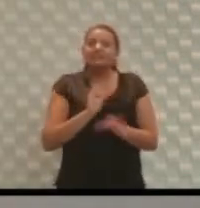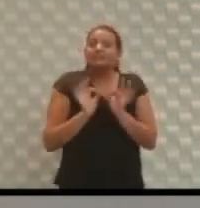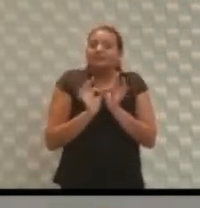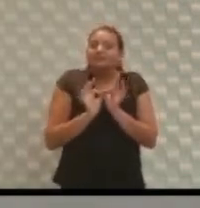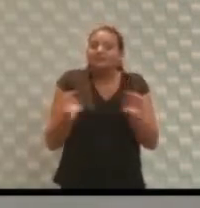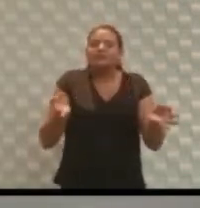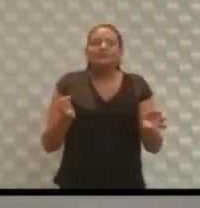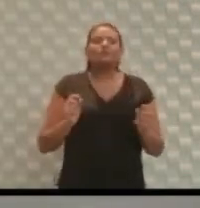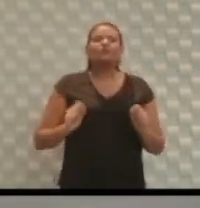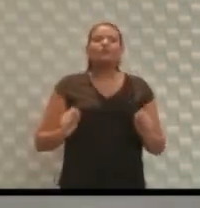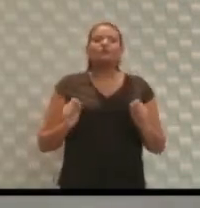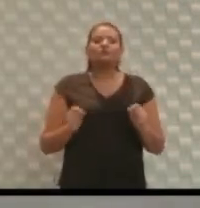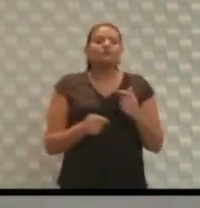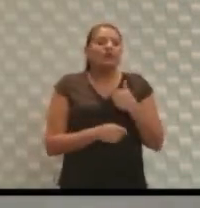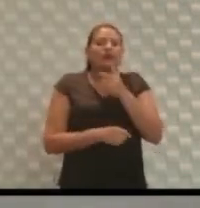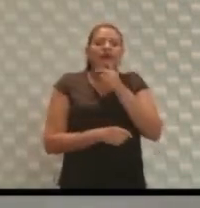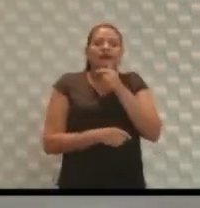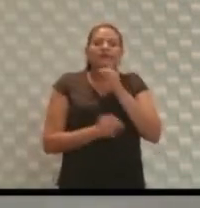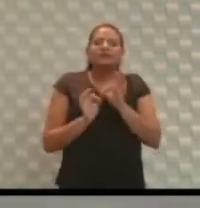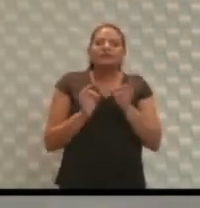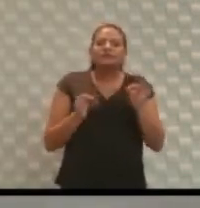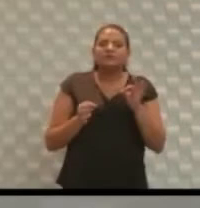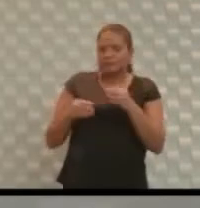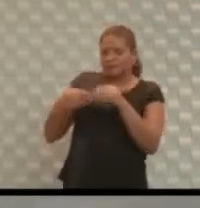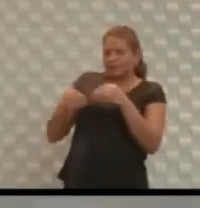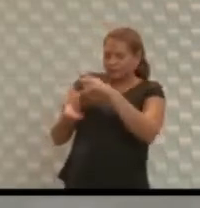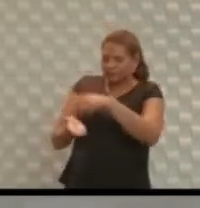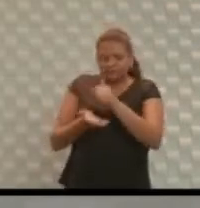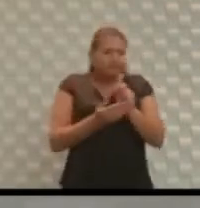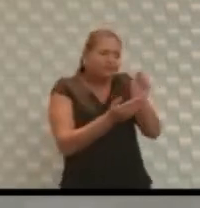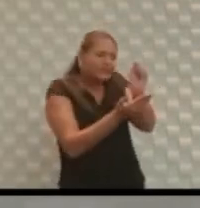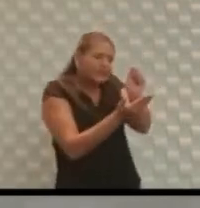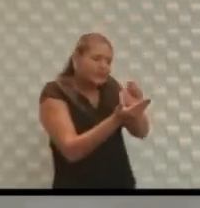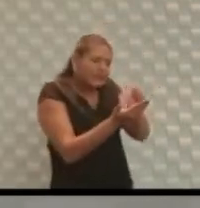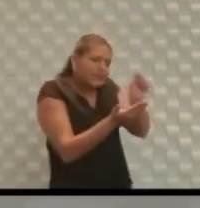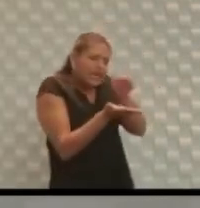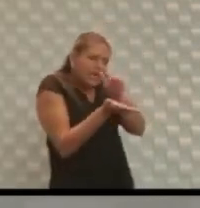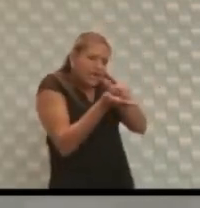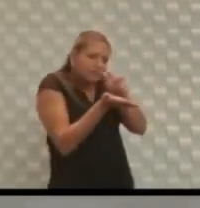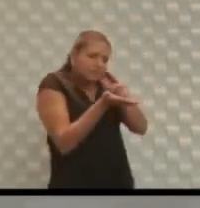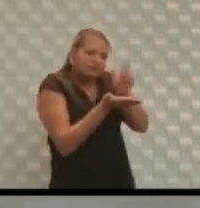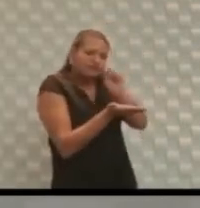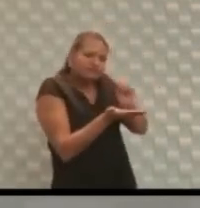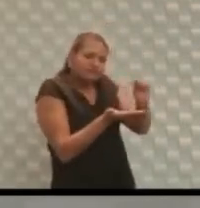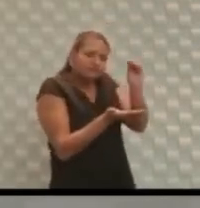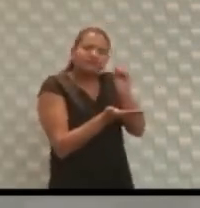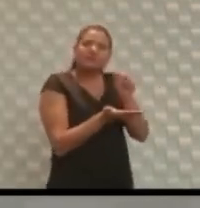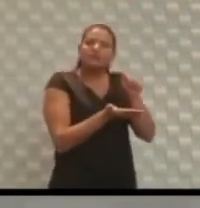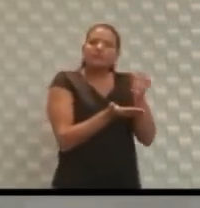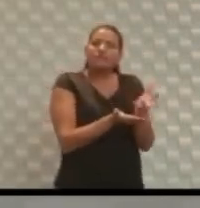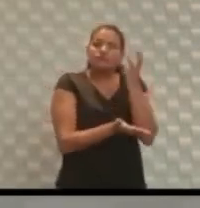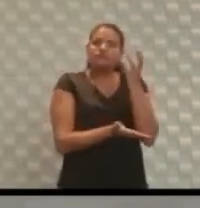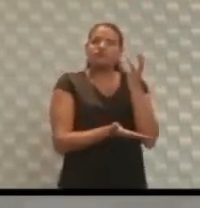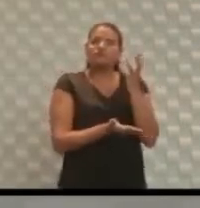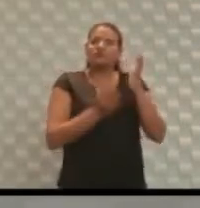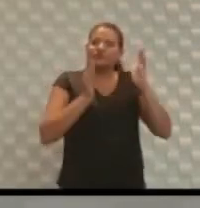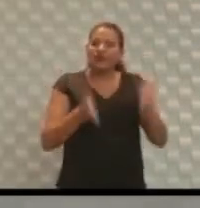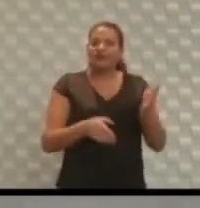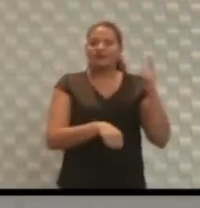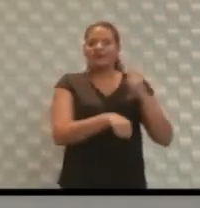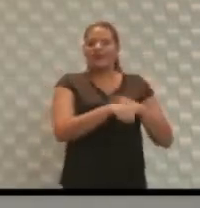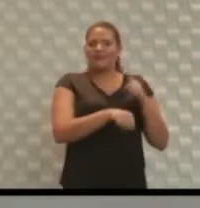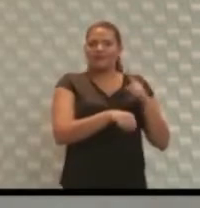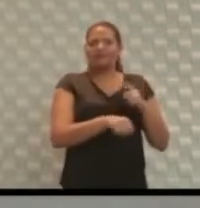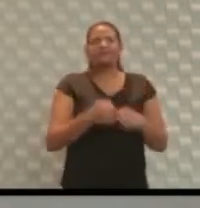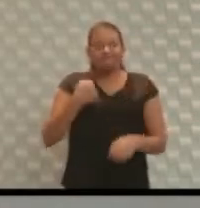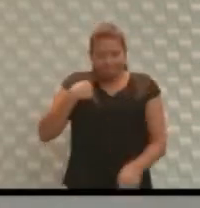simples limpeza de água, ficou esse brilho, né, esse vigor, esse frescor. Na hora, o Espírito